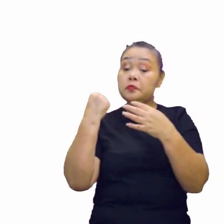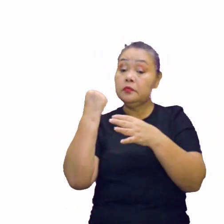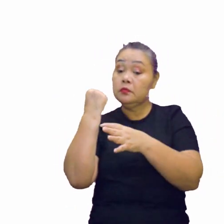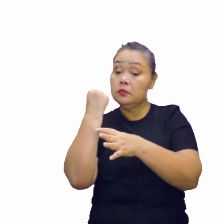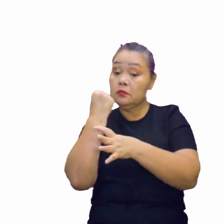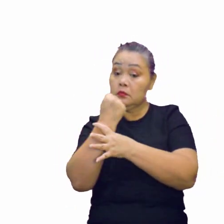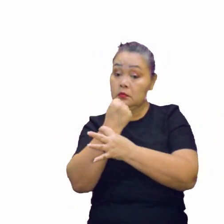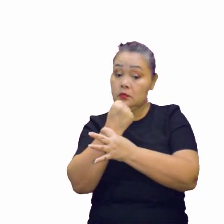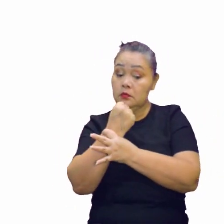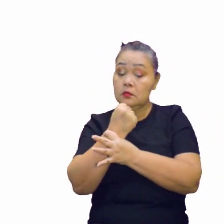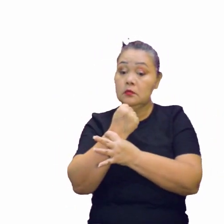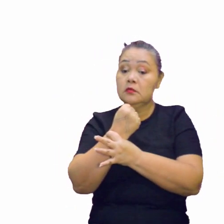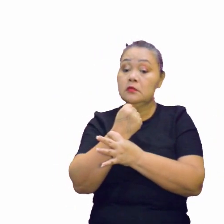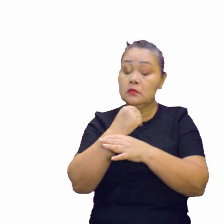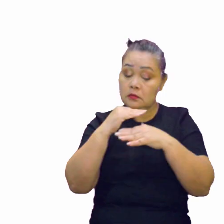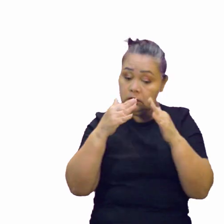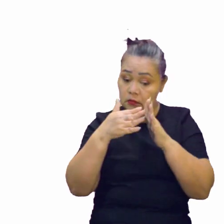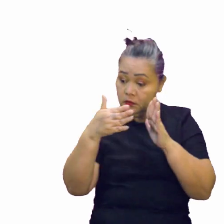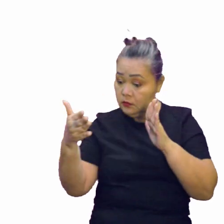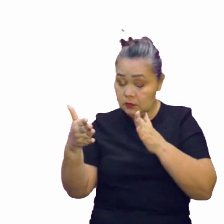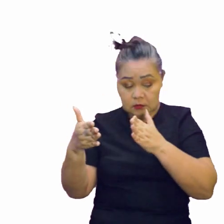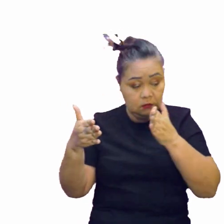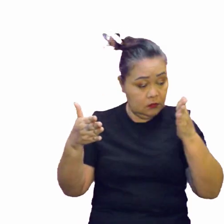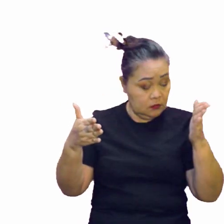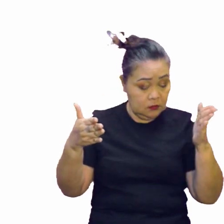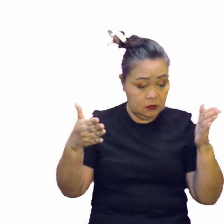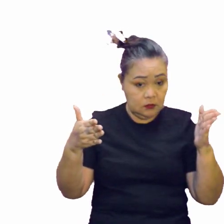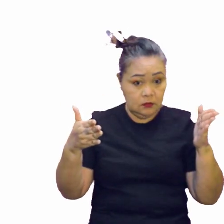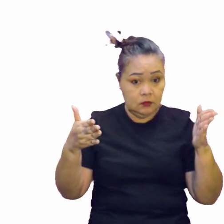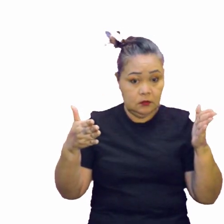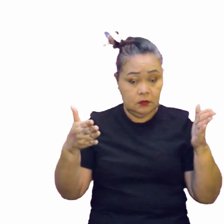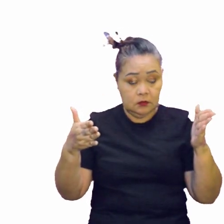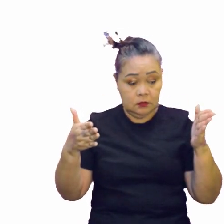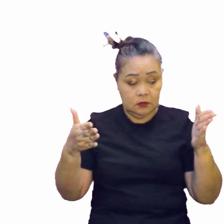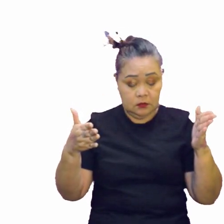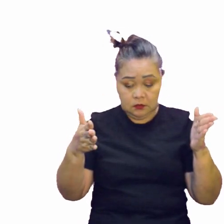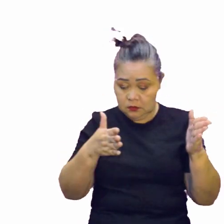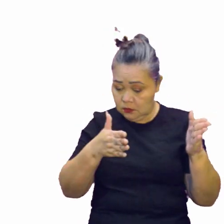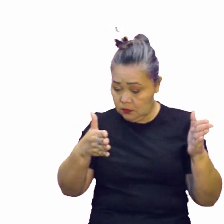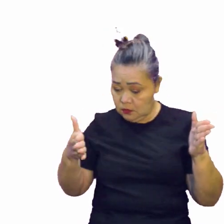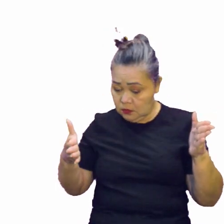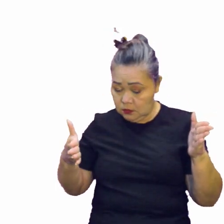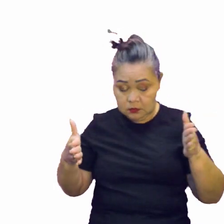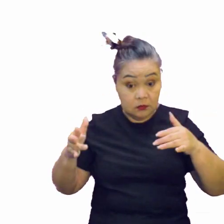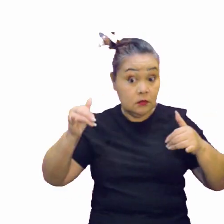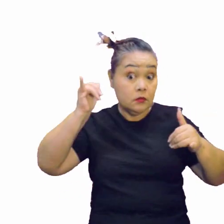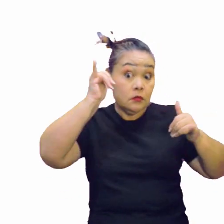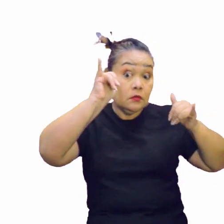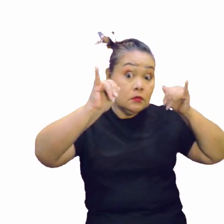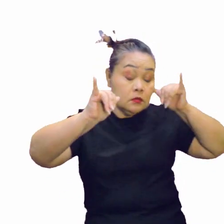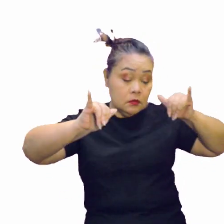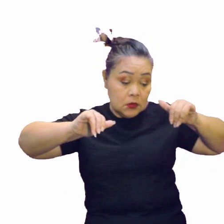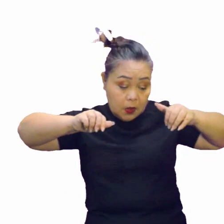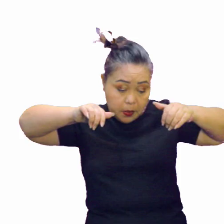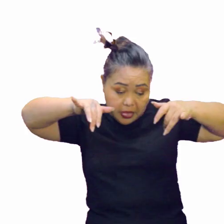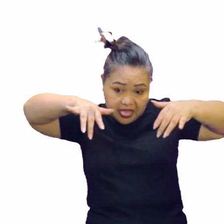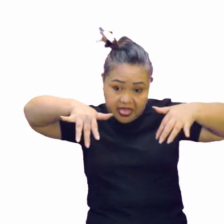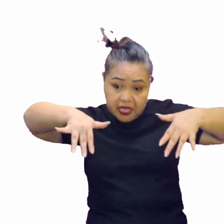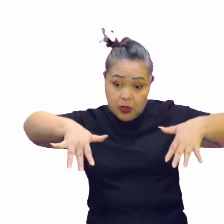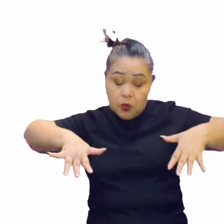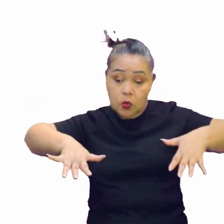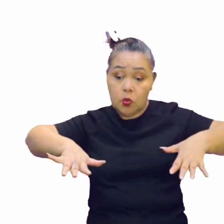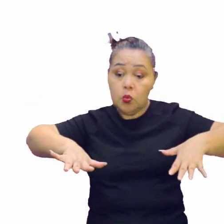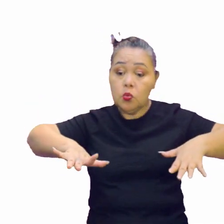o espaço que proporciona a evitar a erosão, evitar a